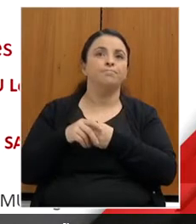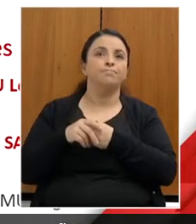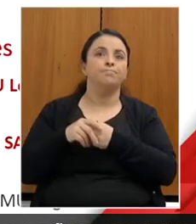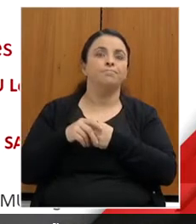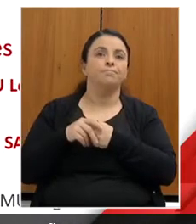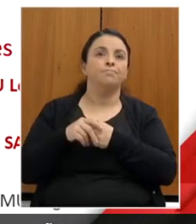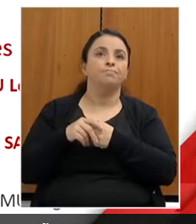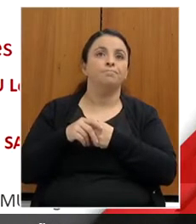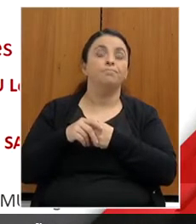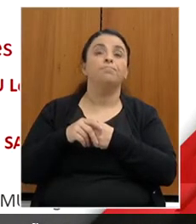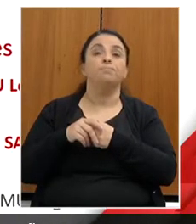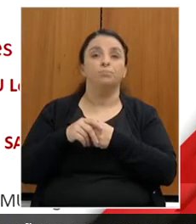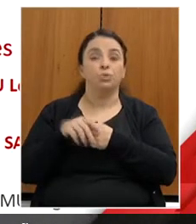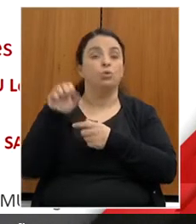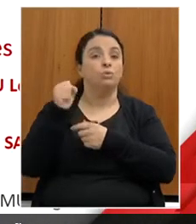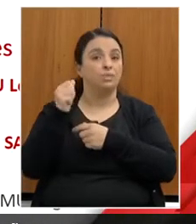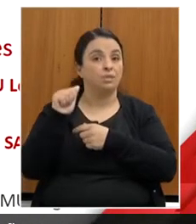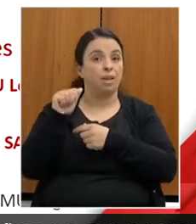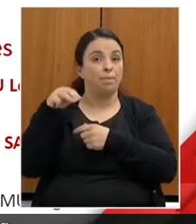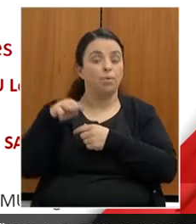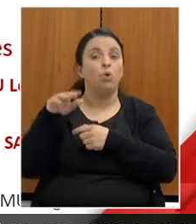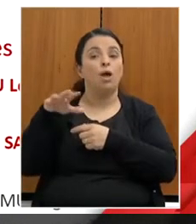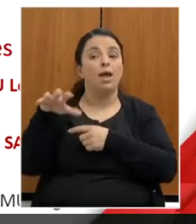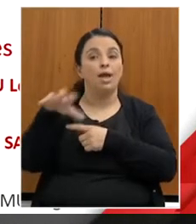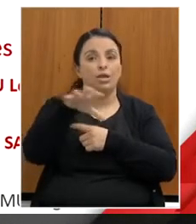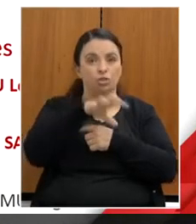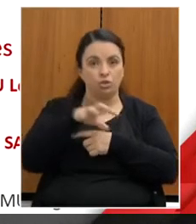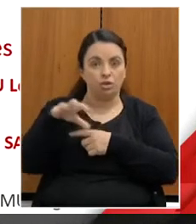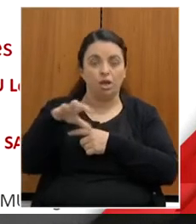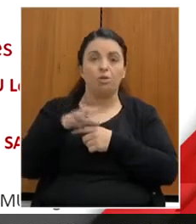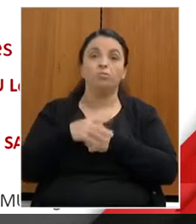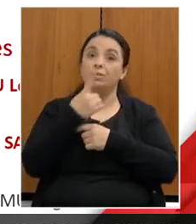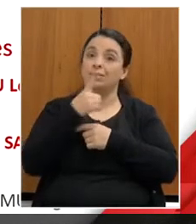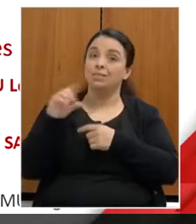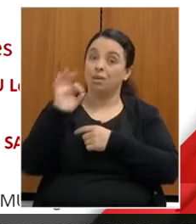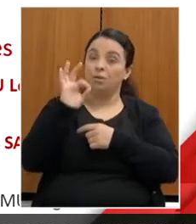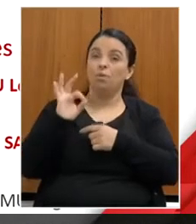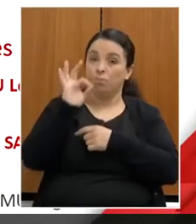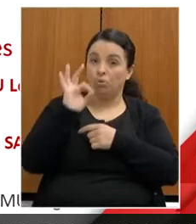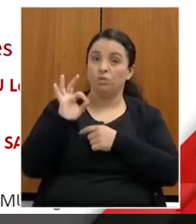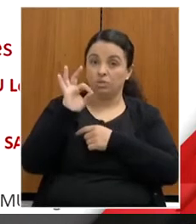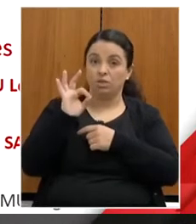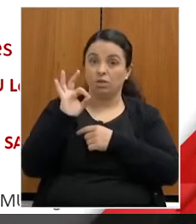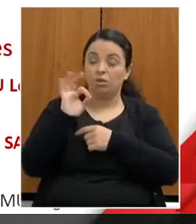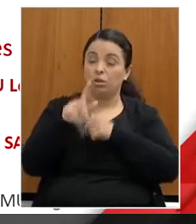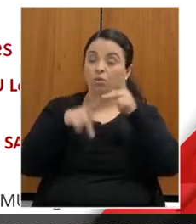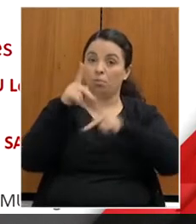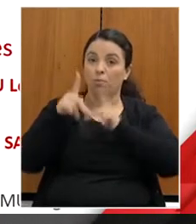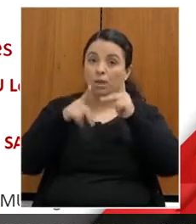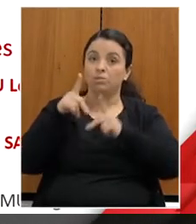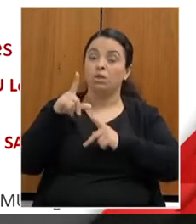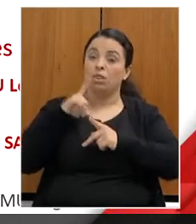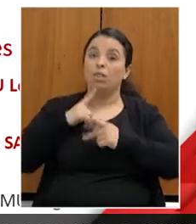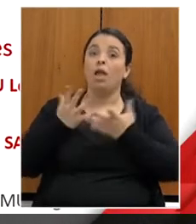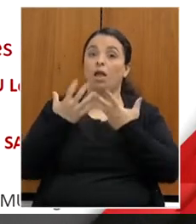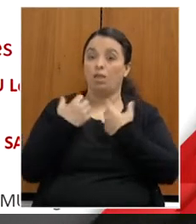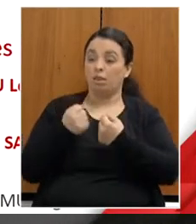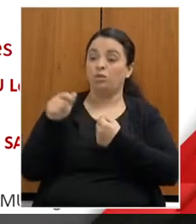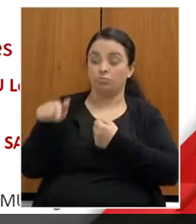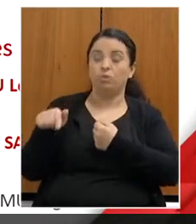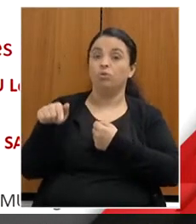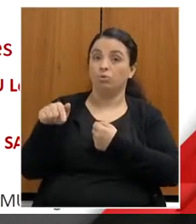O SAMU regional. Então, 100% da população coberta pelo SAMU é o projeto